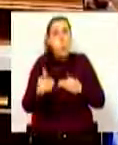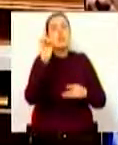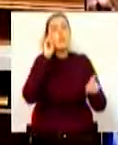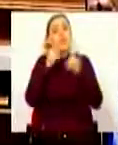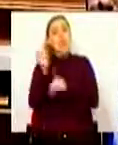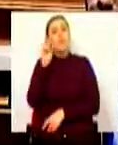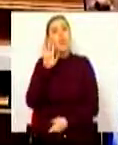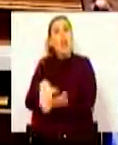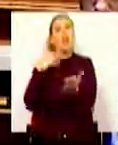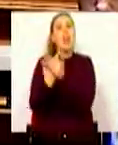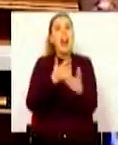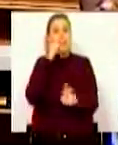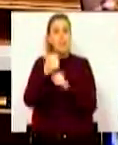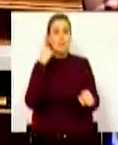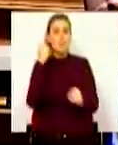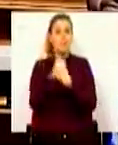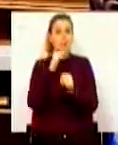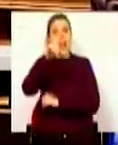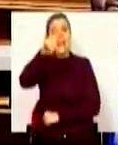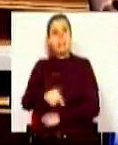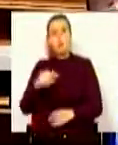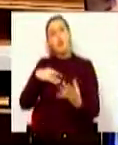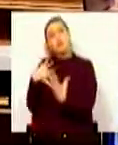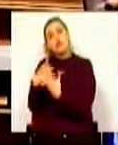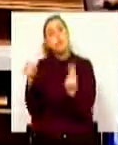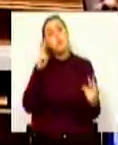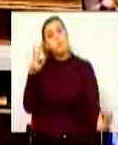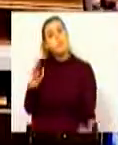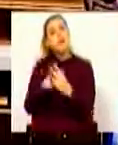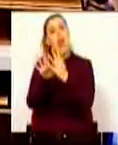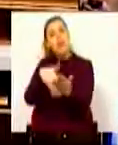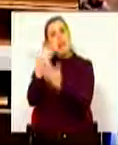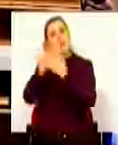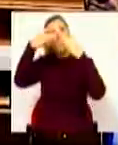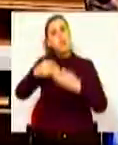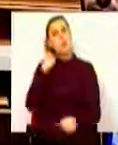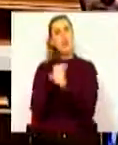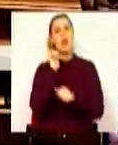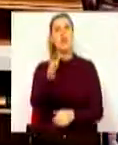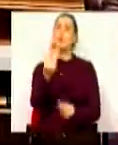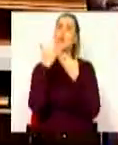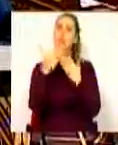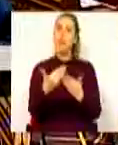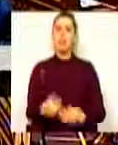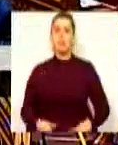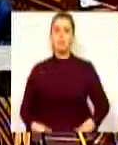a proteção dos trabalhadores e para uma solução que dignifique o seu trabalho. Muito obrigada. Muito